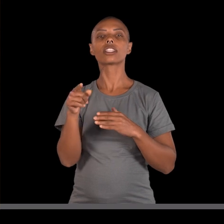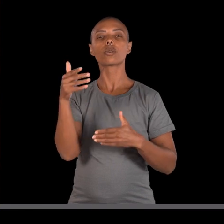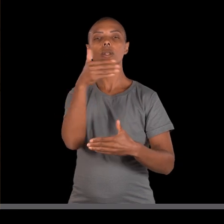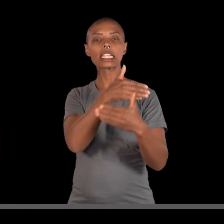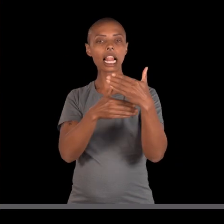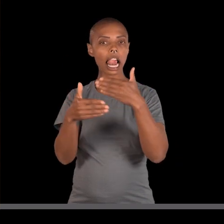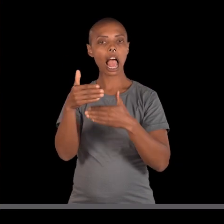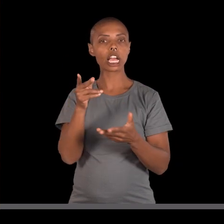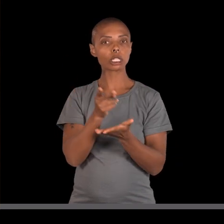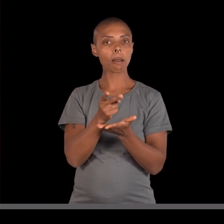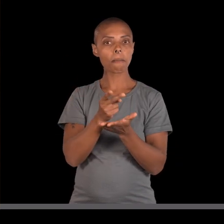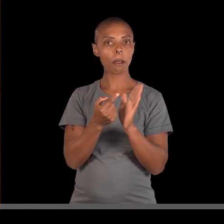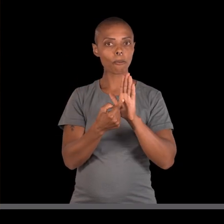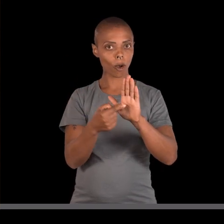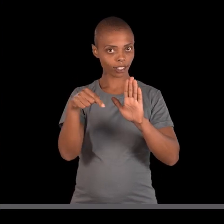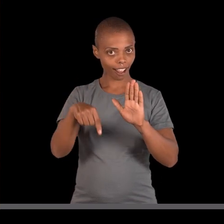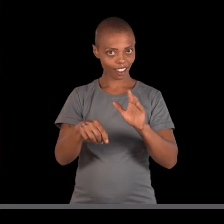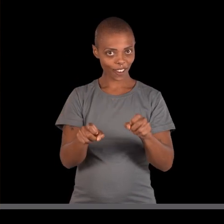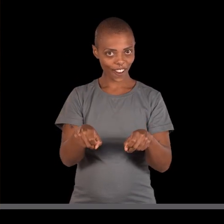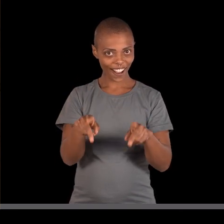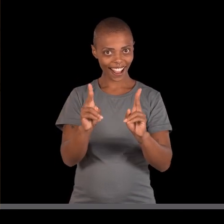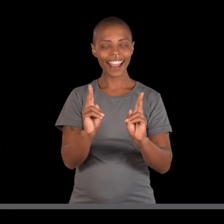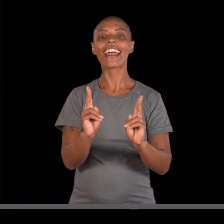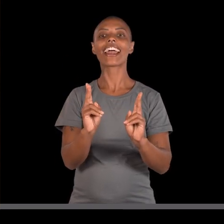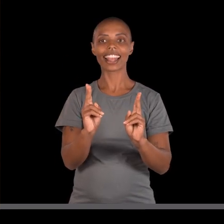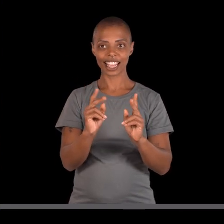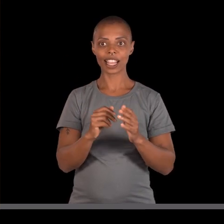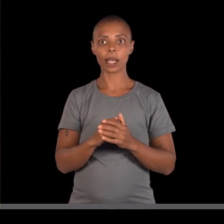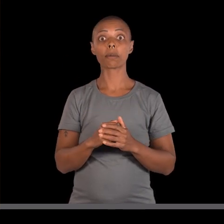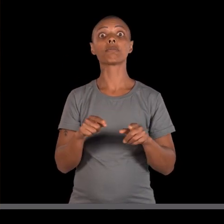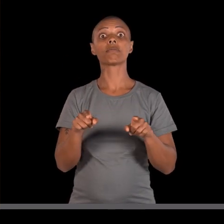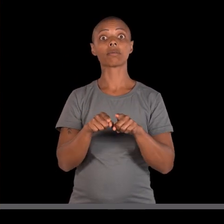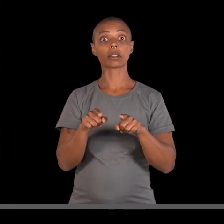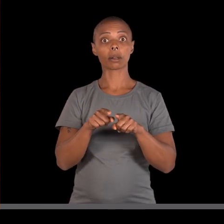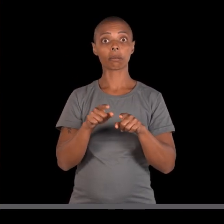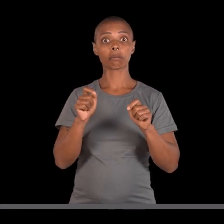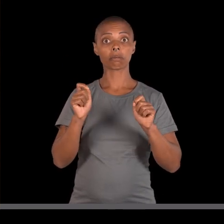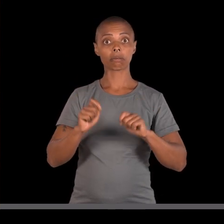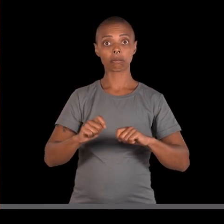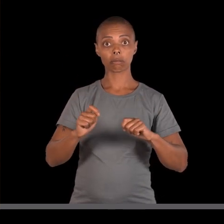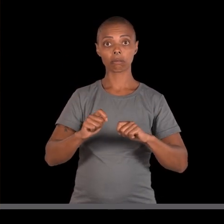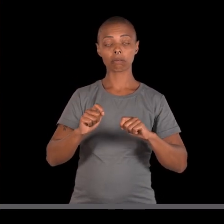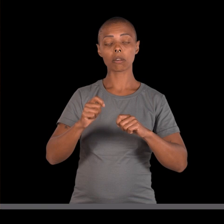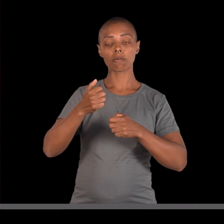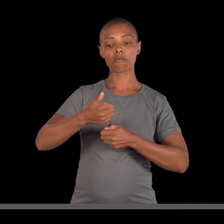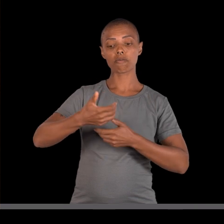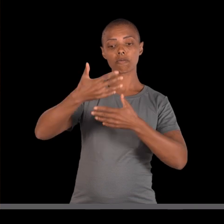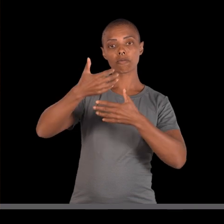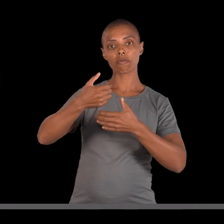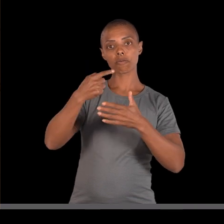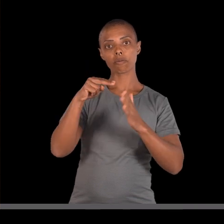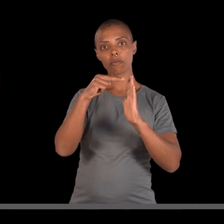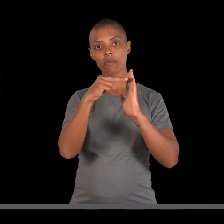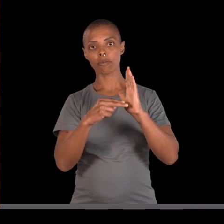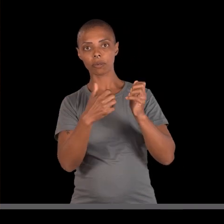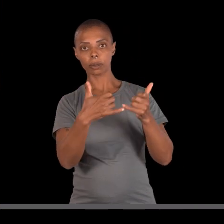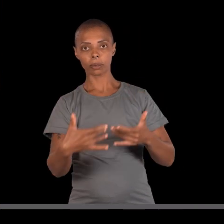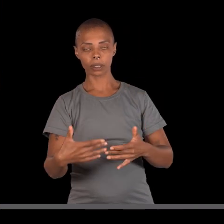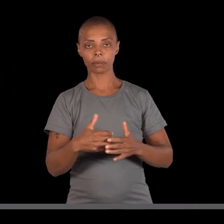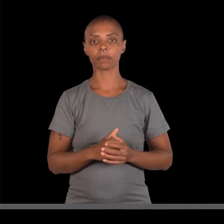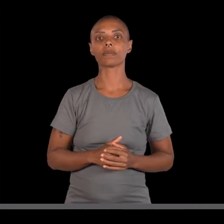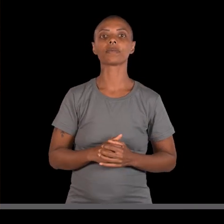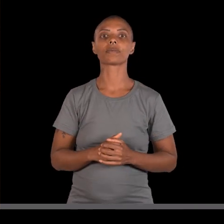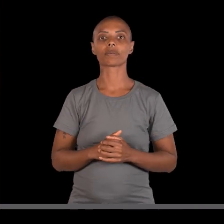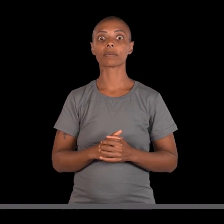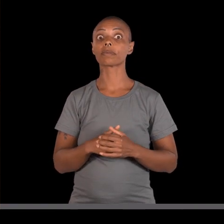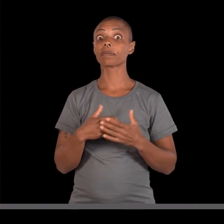vocês os slides dessa aula, tá? Vai ficar inclusive também na descrição do vídeo. Então vamos lá então, galera.